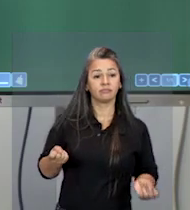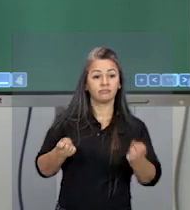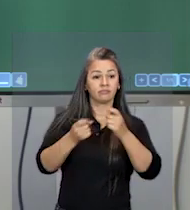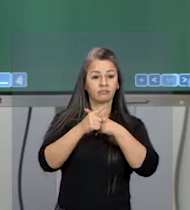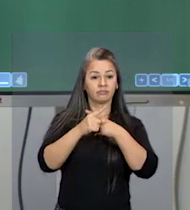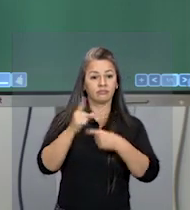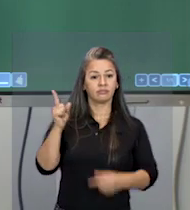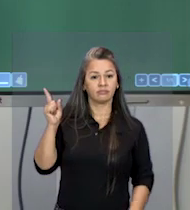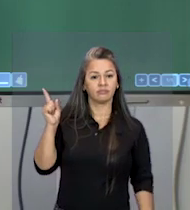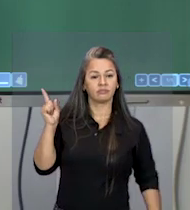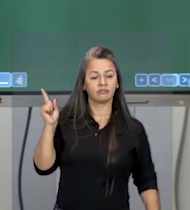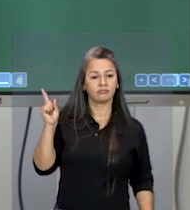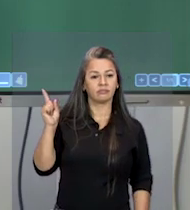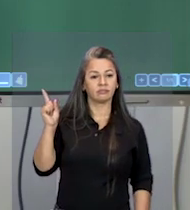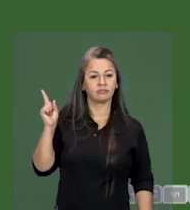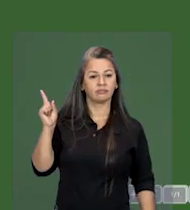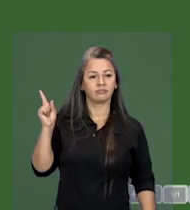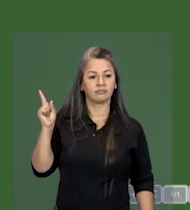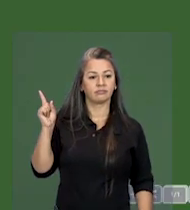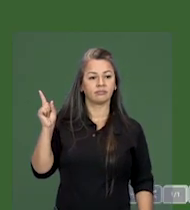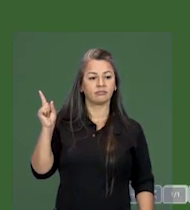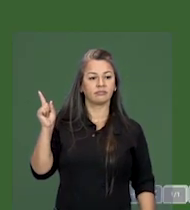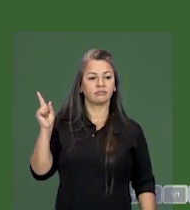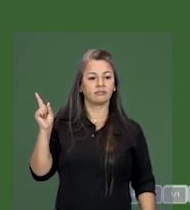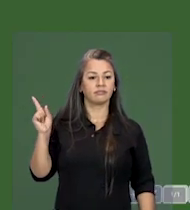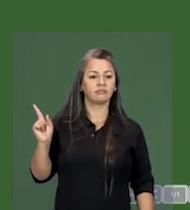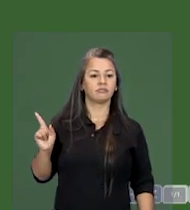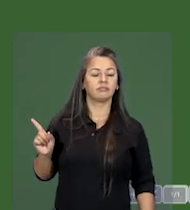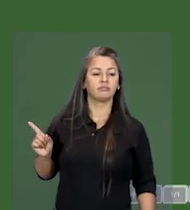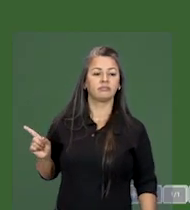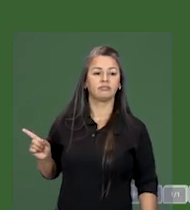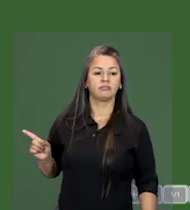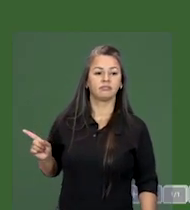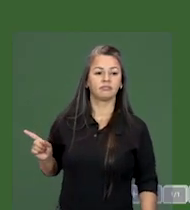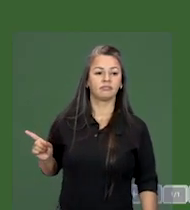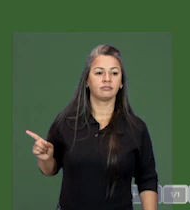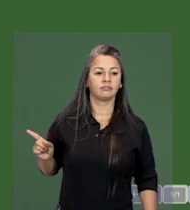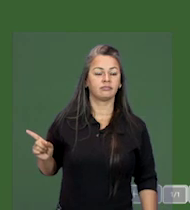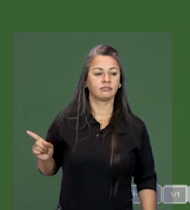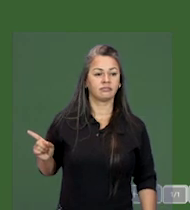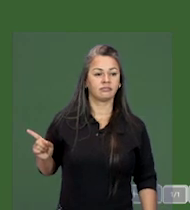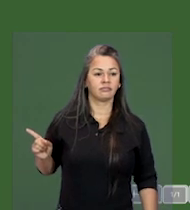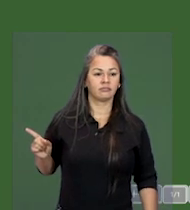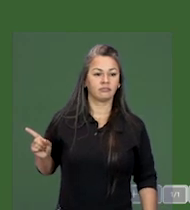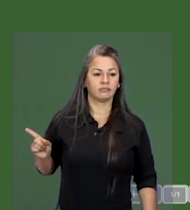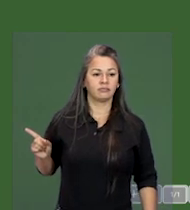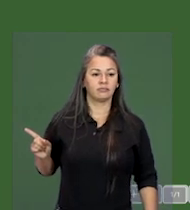15, 45. X vezes 1, x. Então, x é igual a 45.